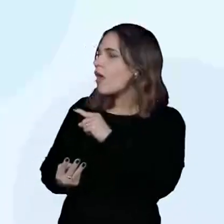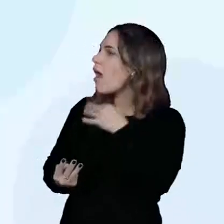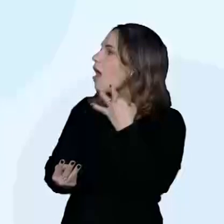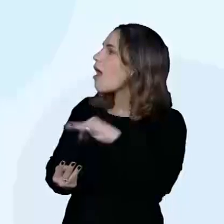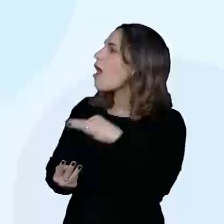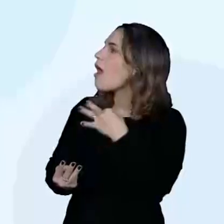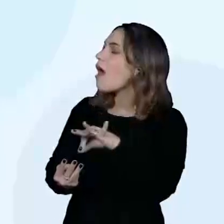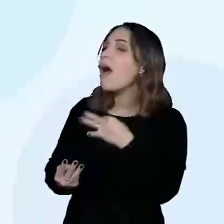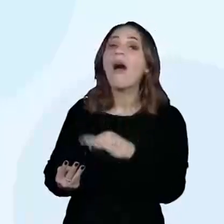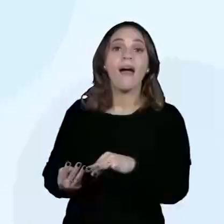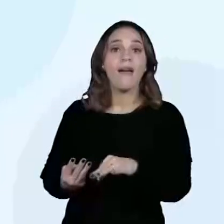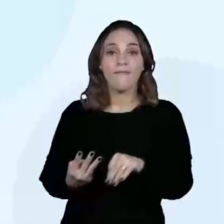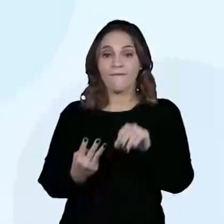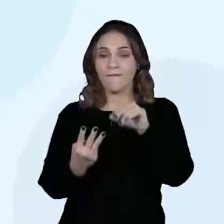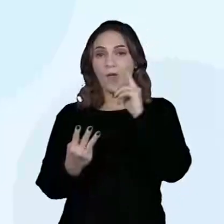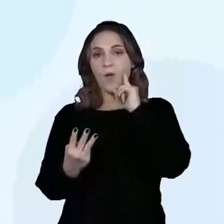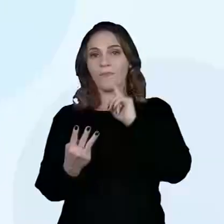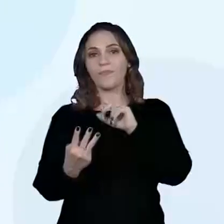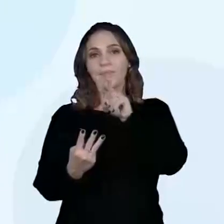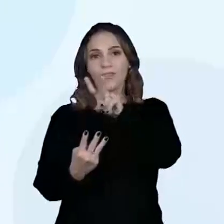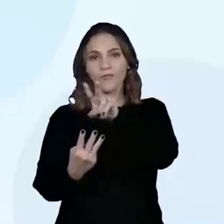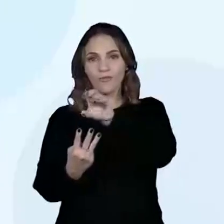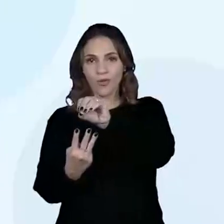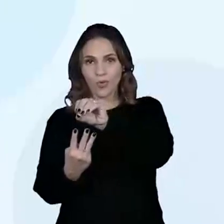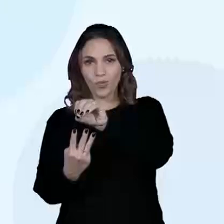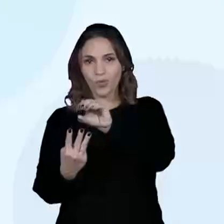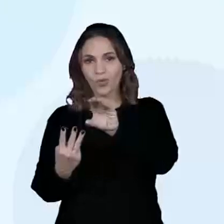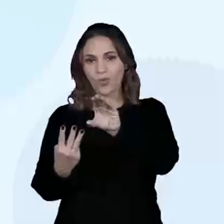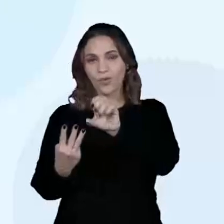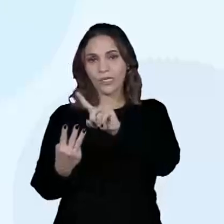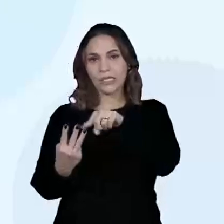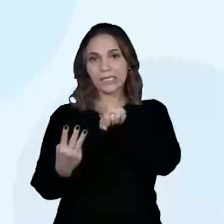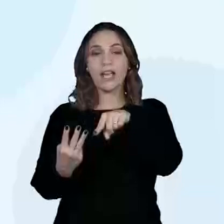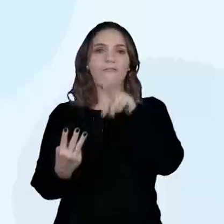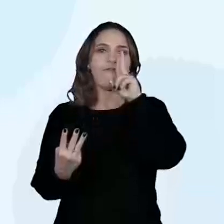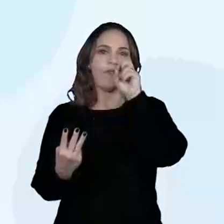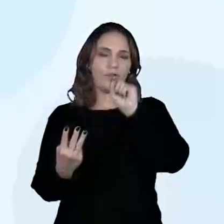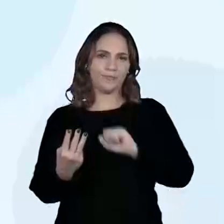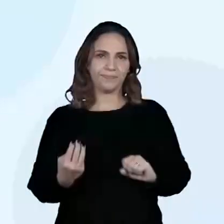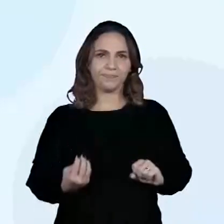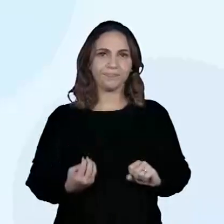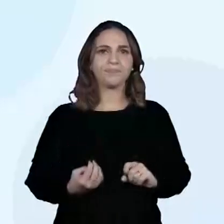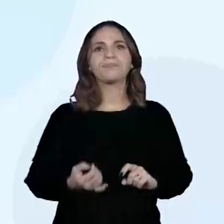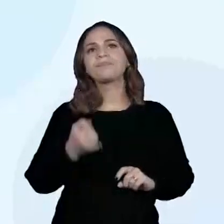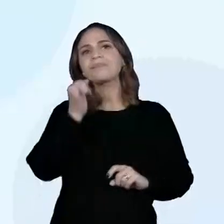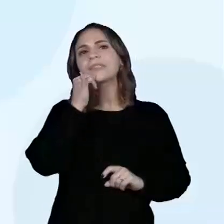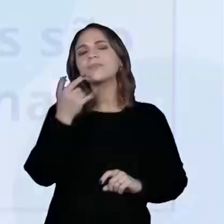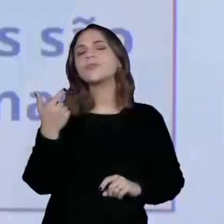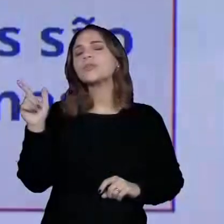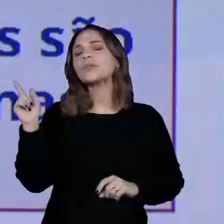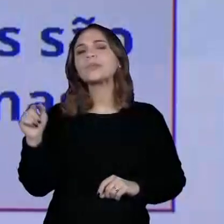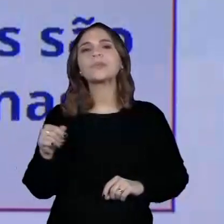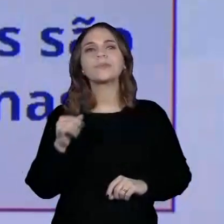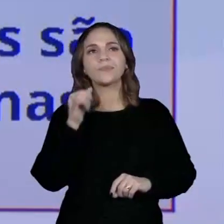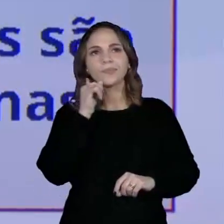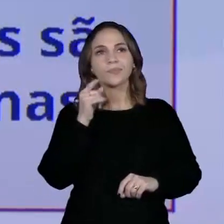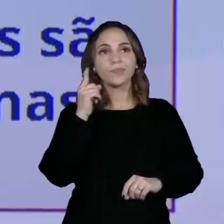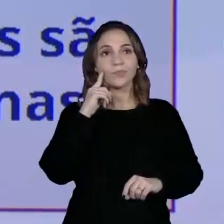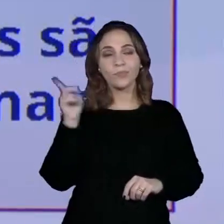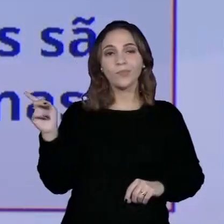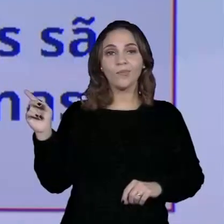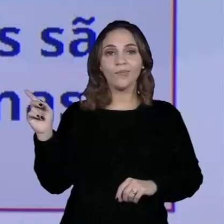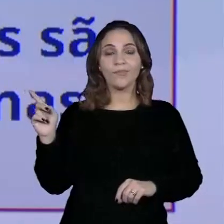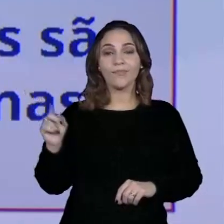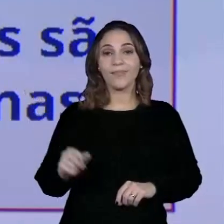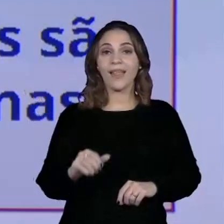aqui, gente. Por isso, ela tem acento. Aí eu tenho, deixa eu pegar um exemplo. Aqui, ó,